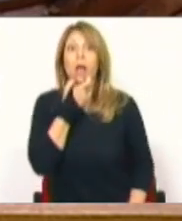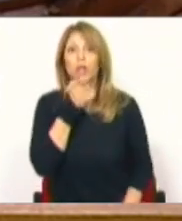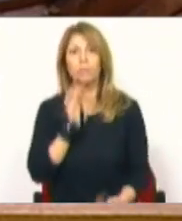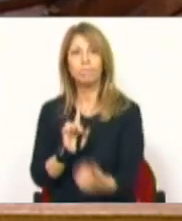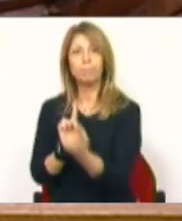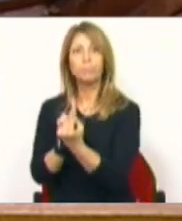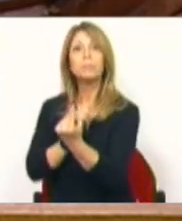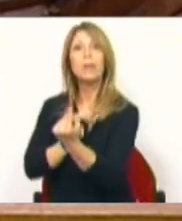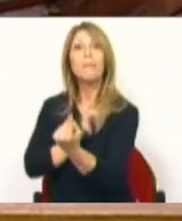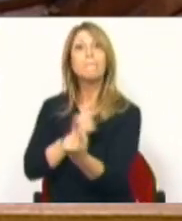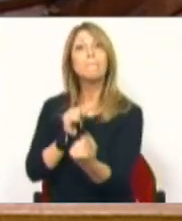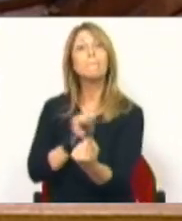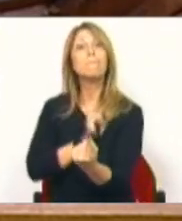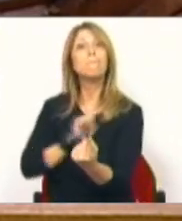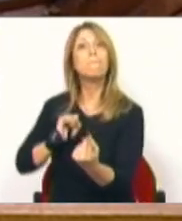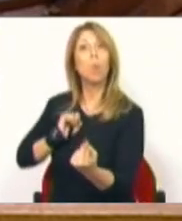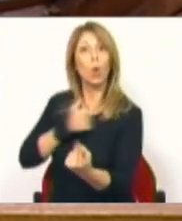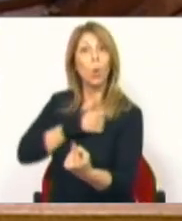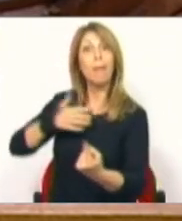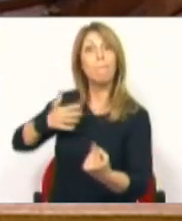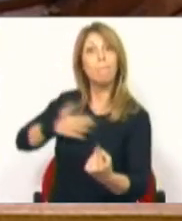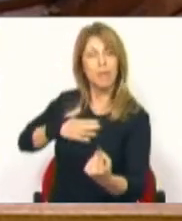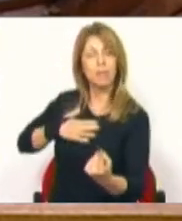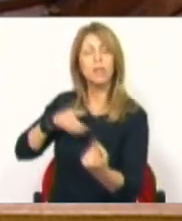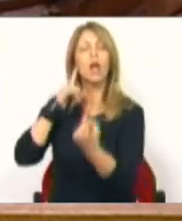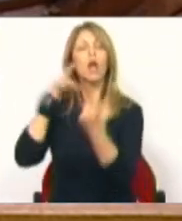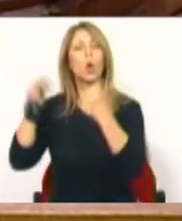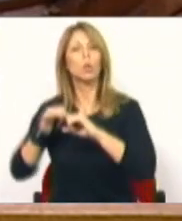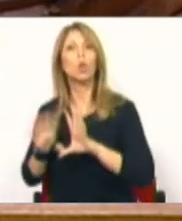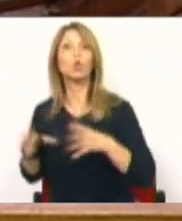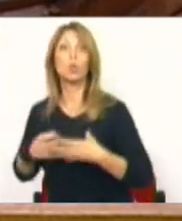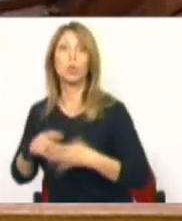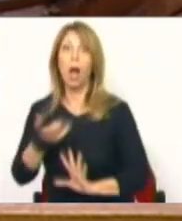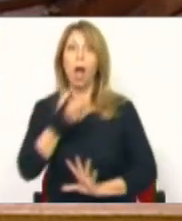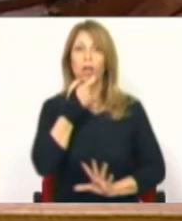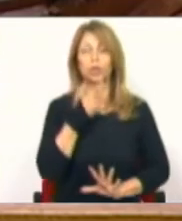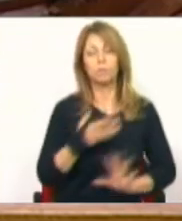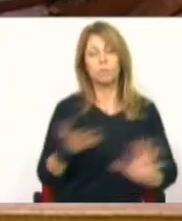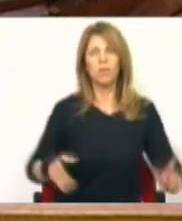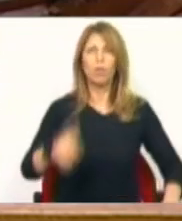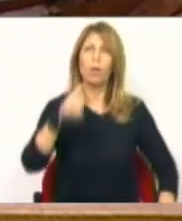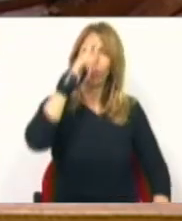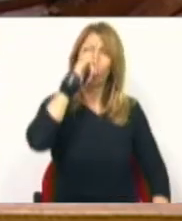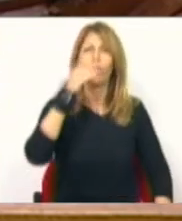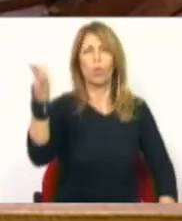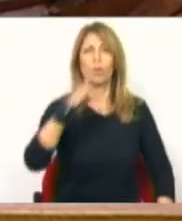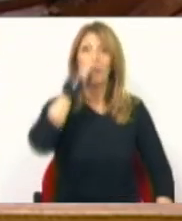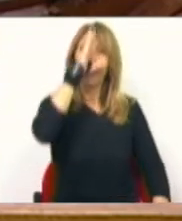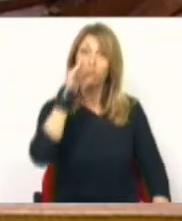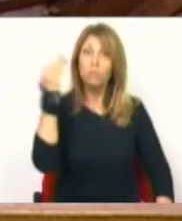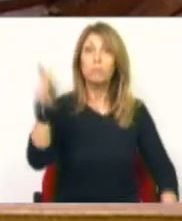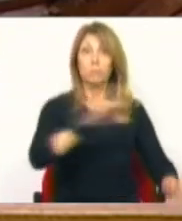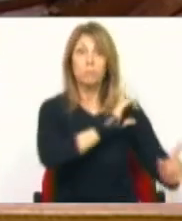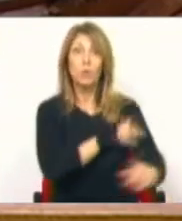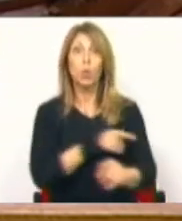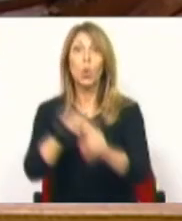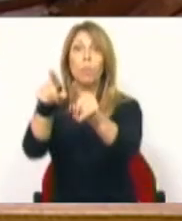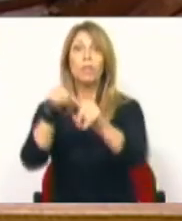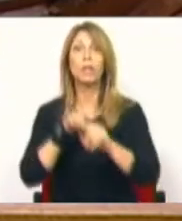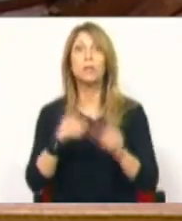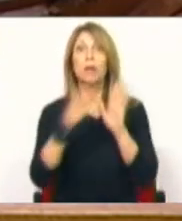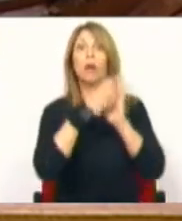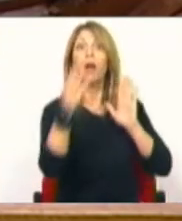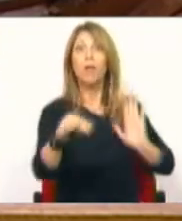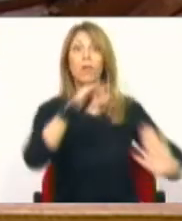social. O projeto do Bloco, é bom recordar, atribui ao Governo a competência para fixar o leque salarial de referência e, por isso,